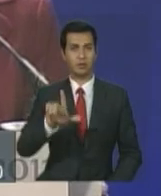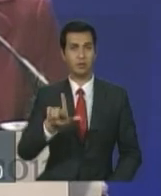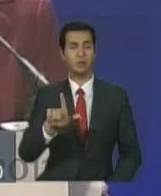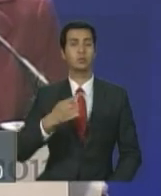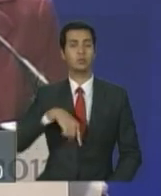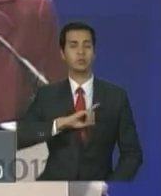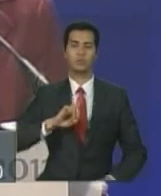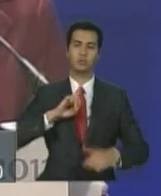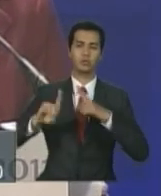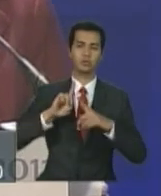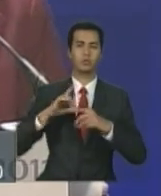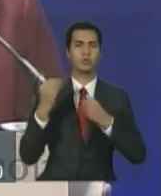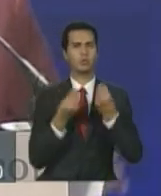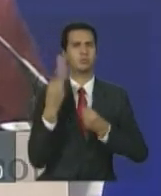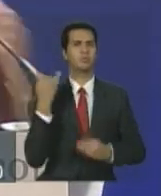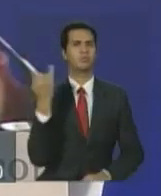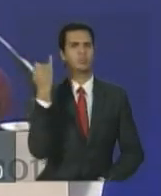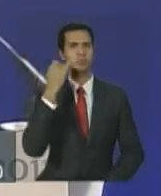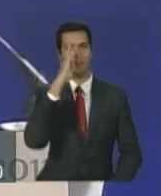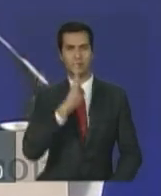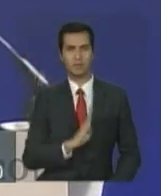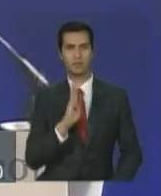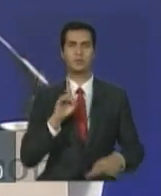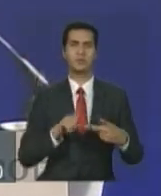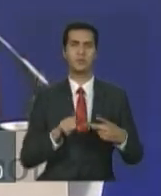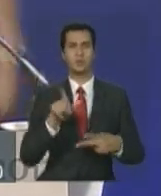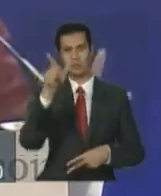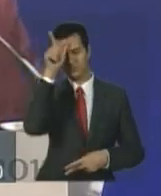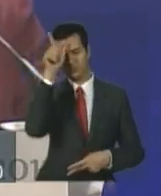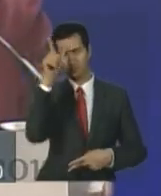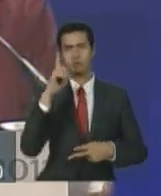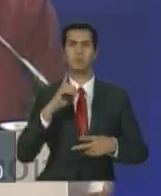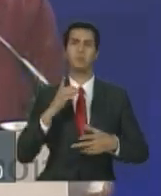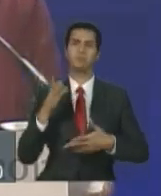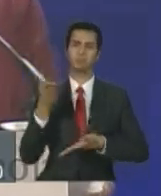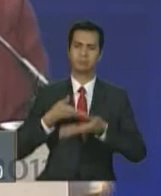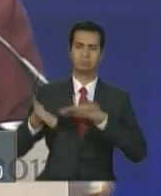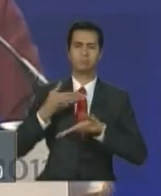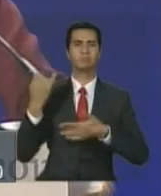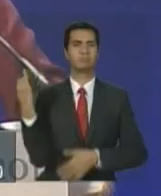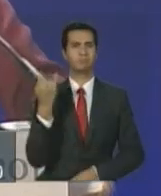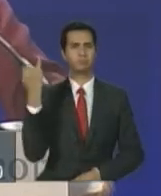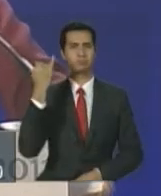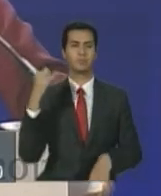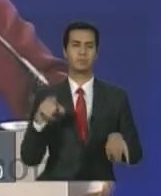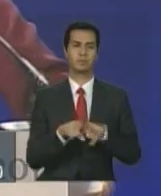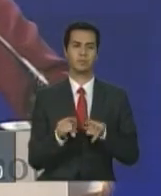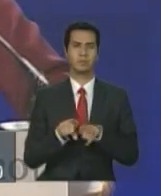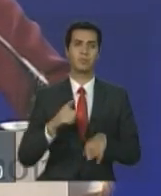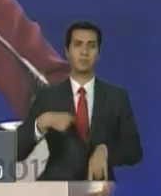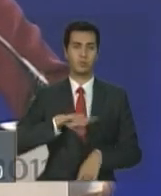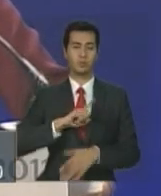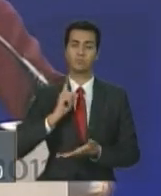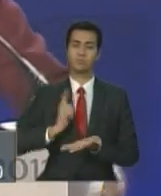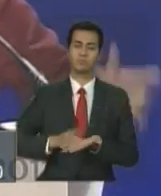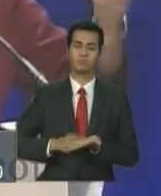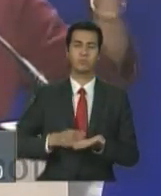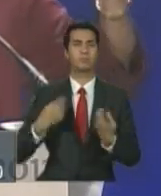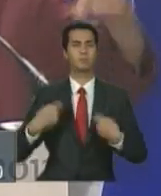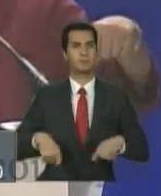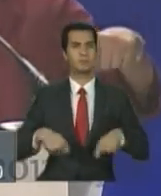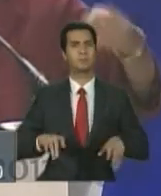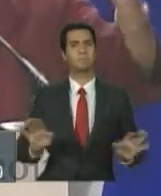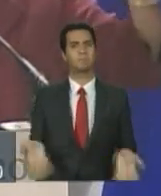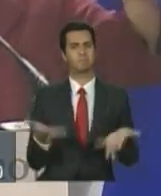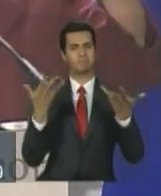Brasil com a Alemanha, enfatizamos que vamos dar uma ênfase muito grande à questão da pequena e da média empresa no